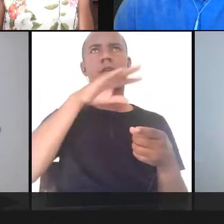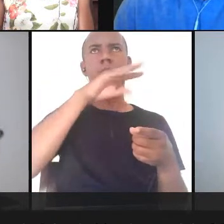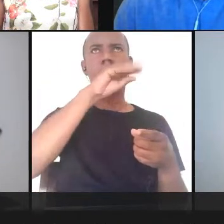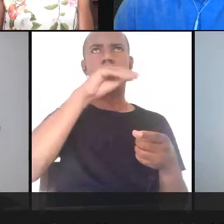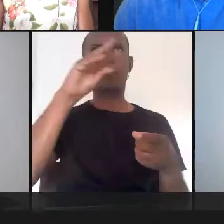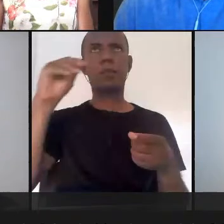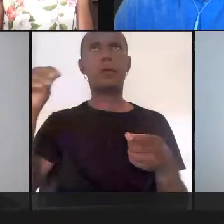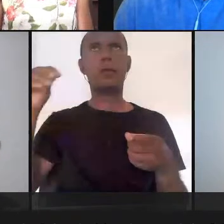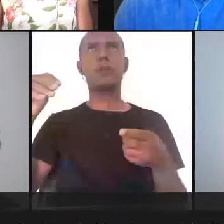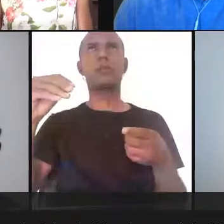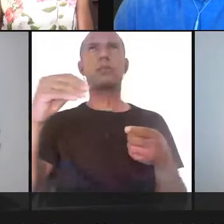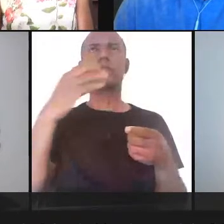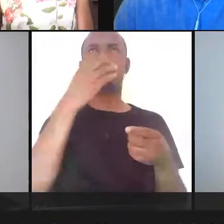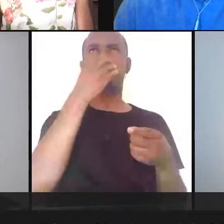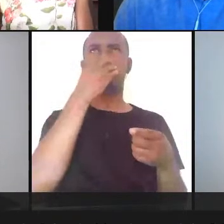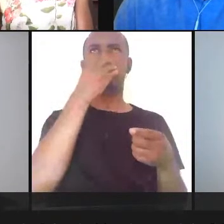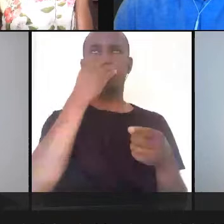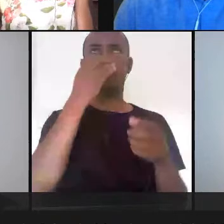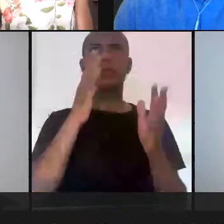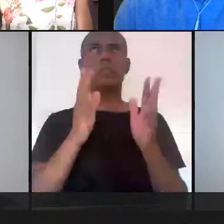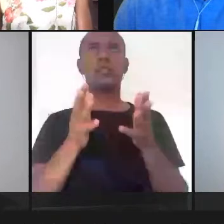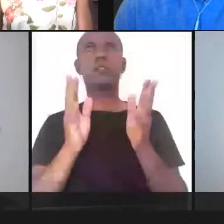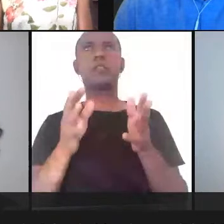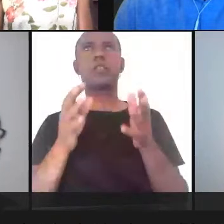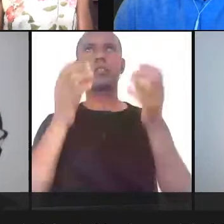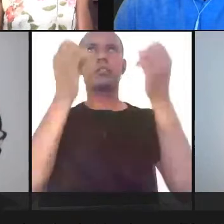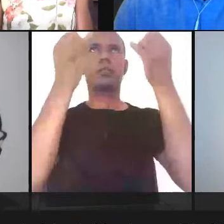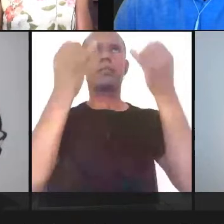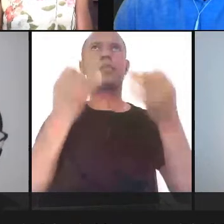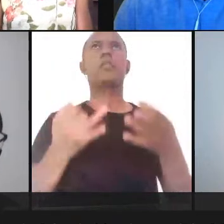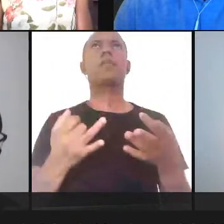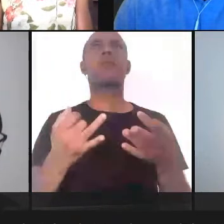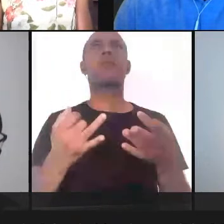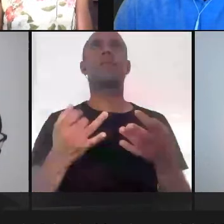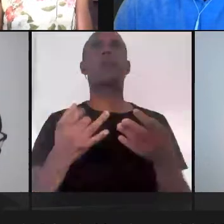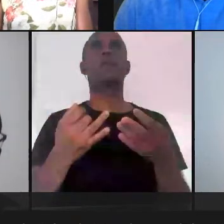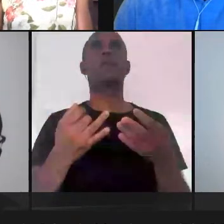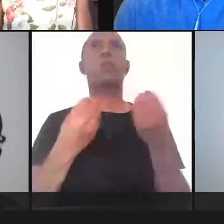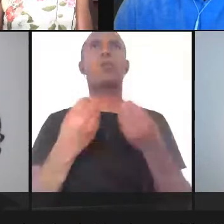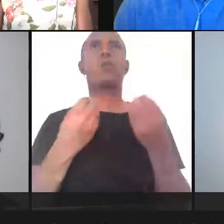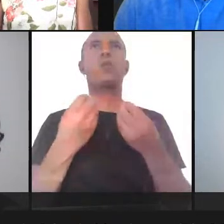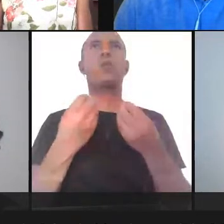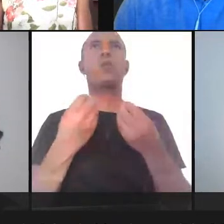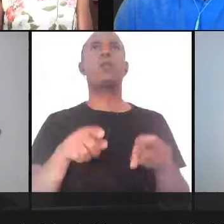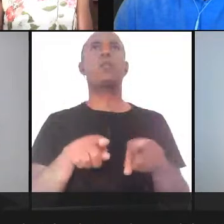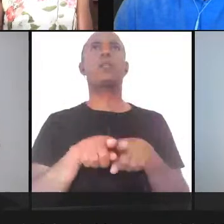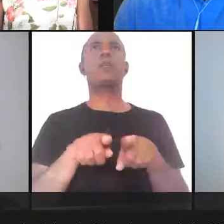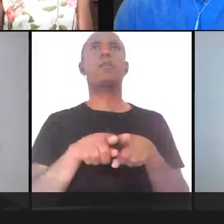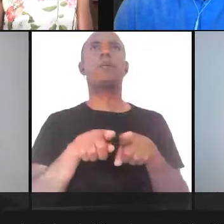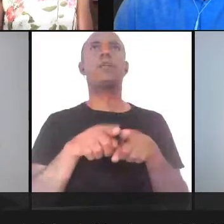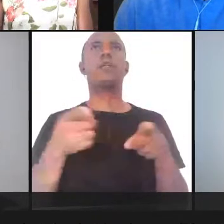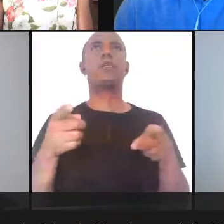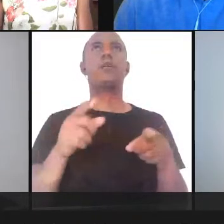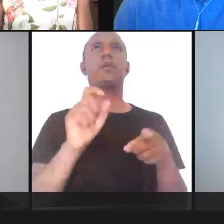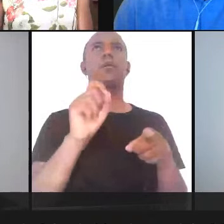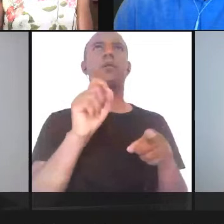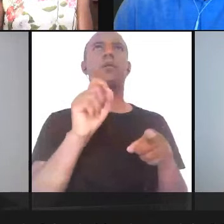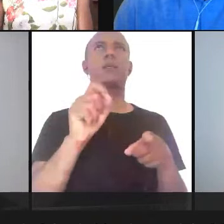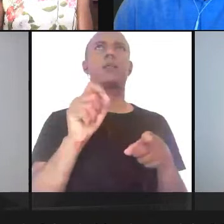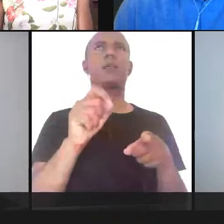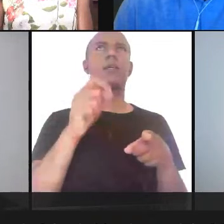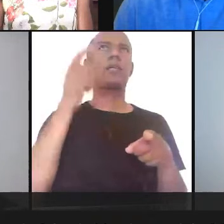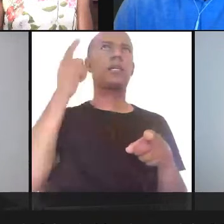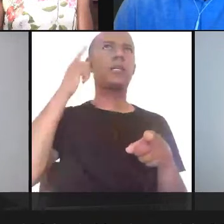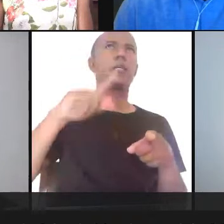nesse universo. E é com este universo que Moçambique vai ganhando asas e vai se